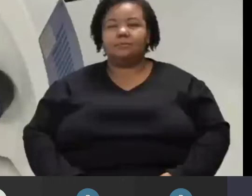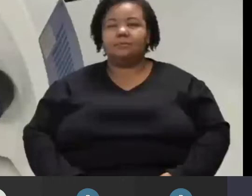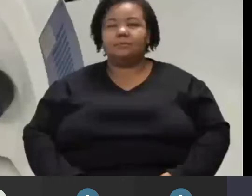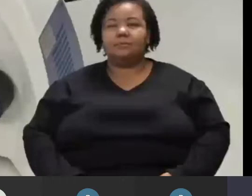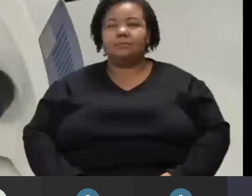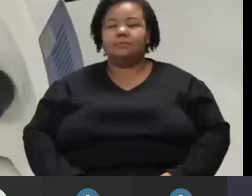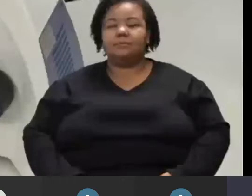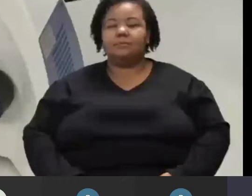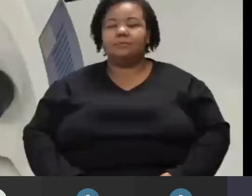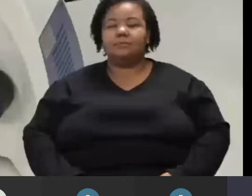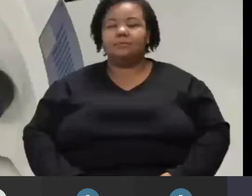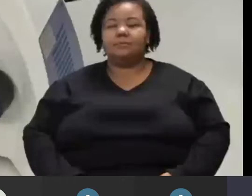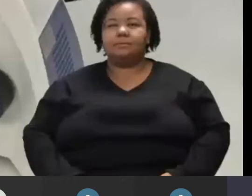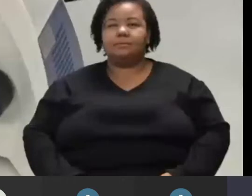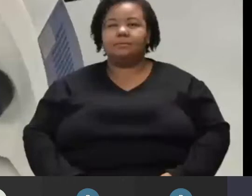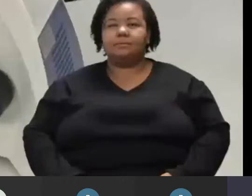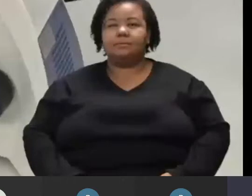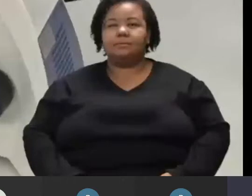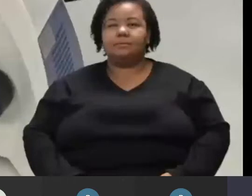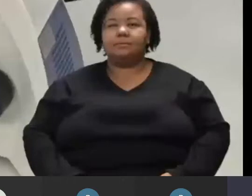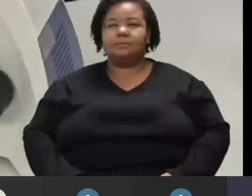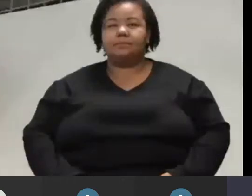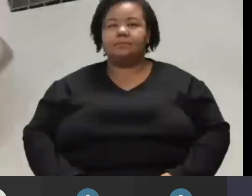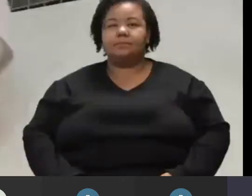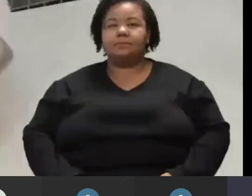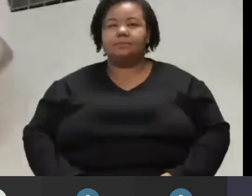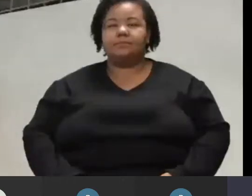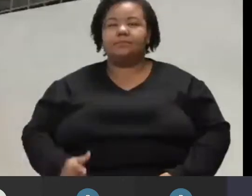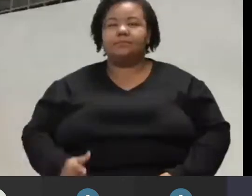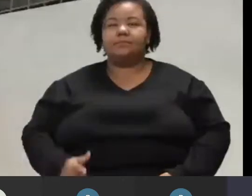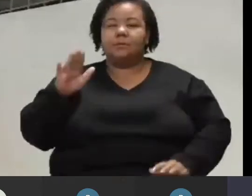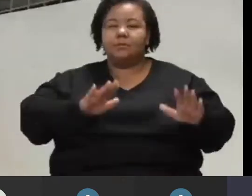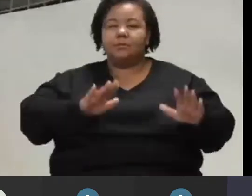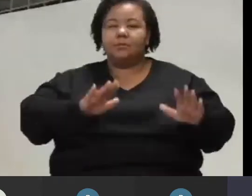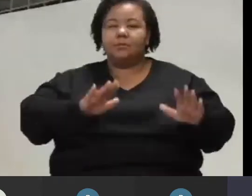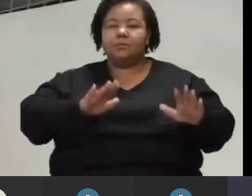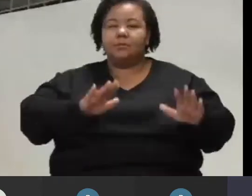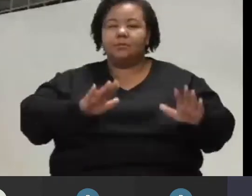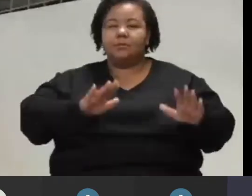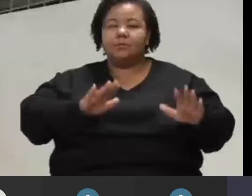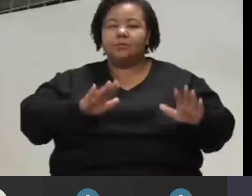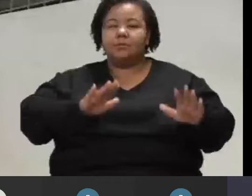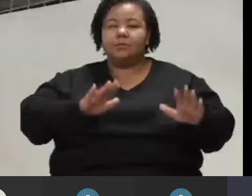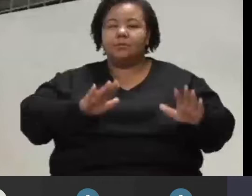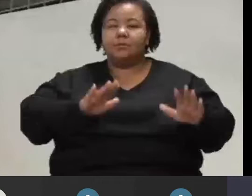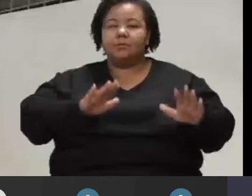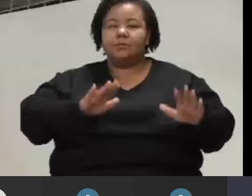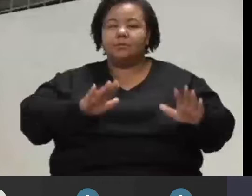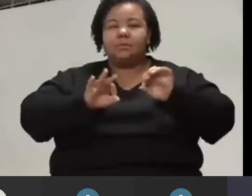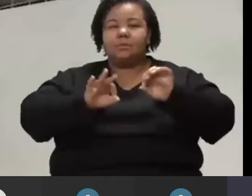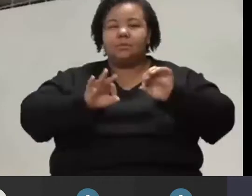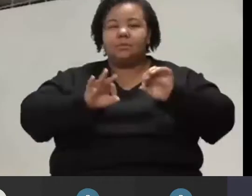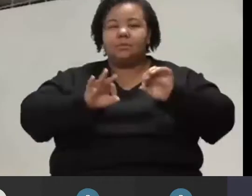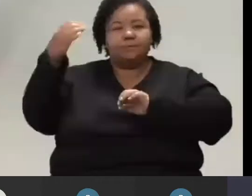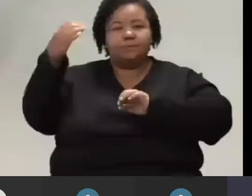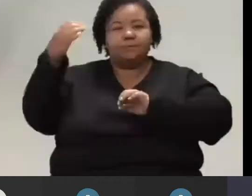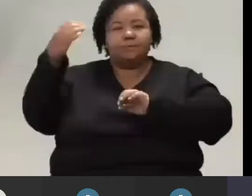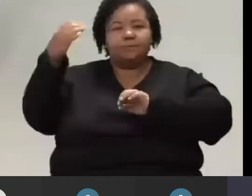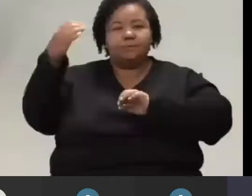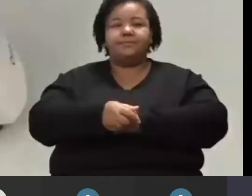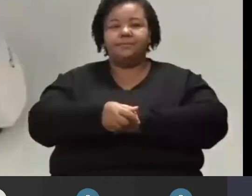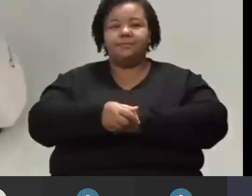E vai, então, regular a intensidade de luz. Liga o microscópio e aumenta a intensidade de luz. Lembre-se que,